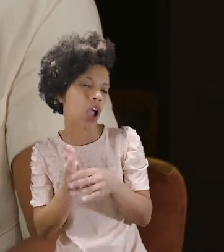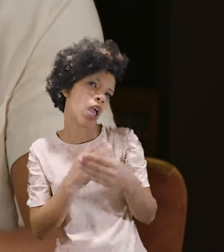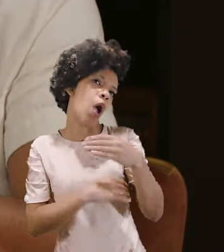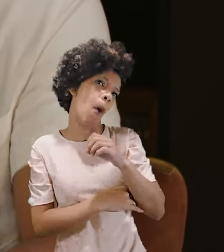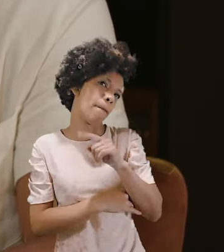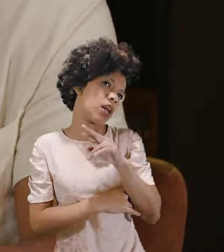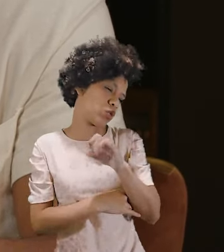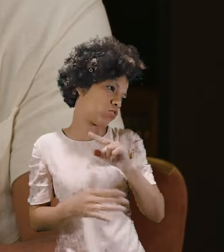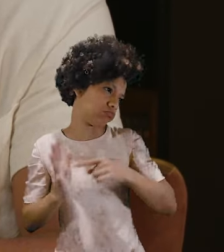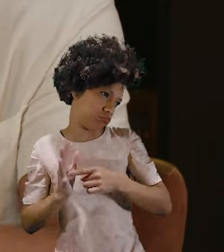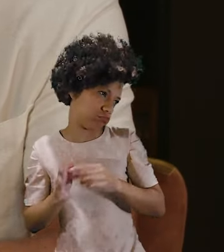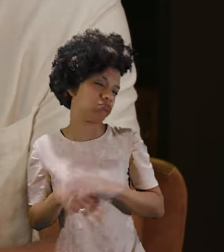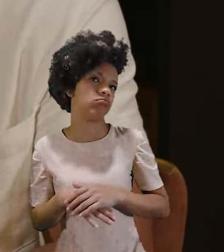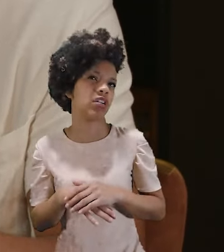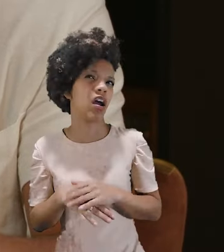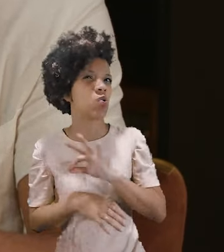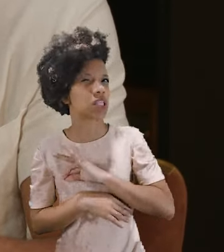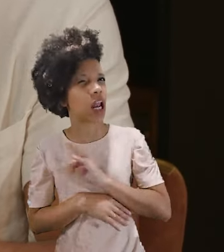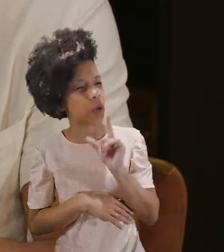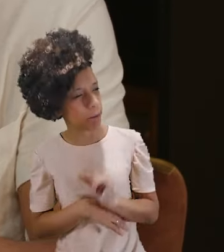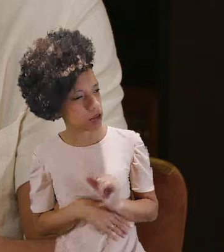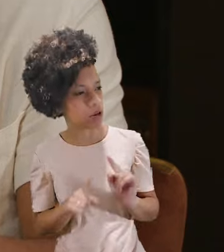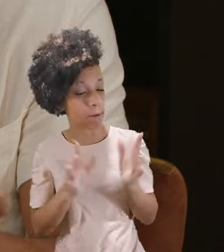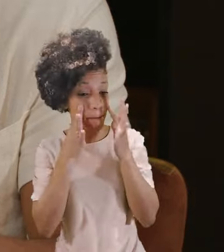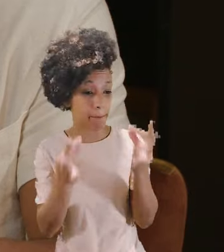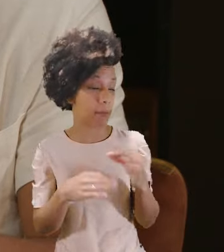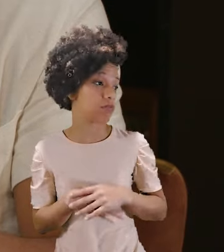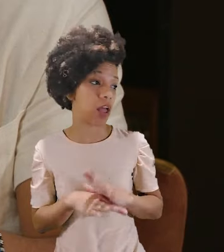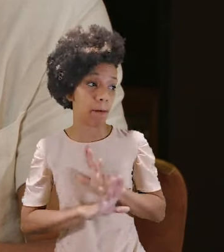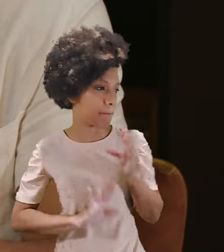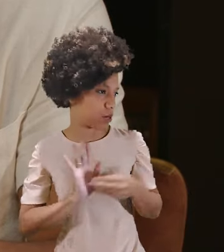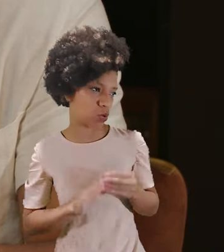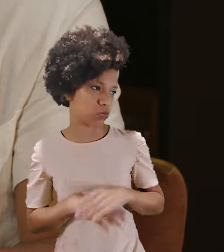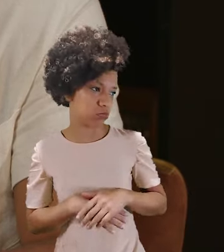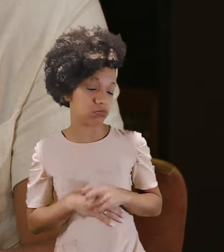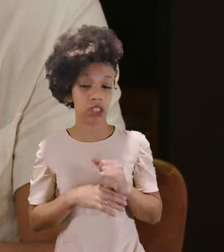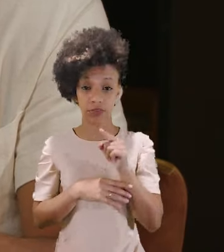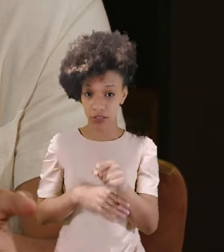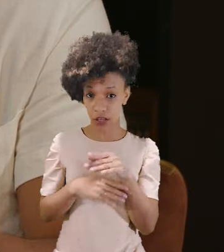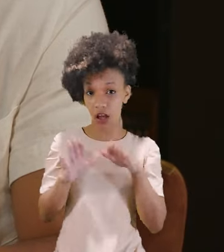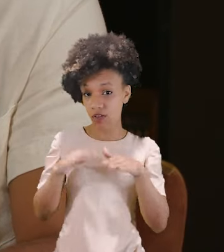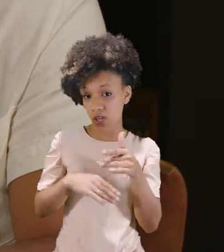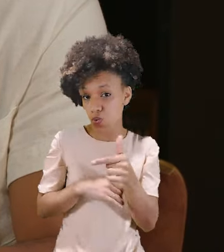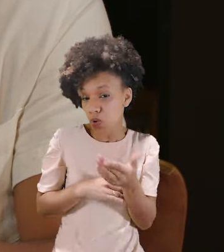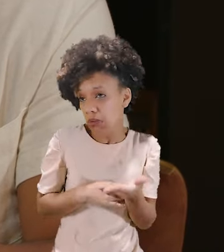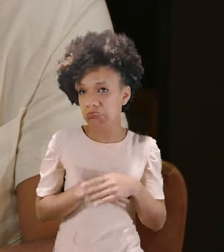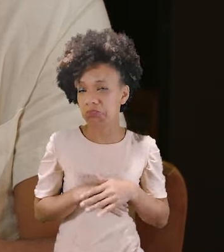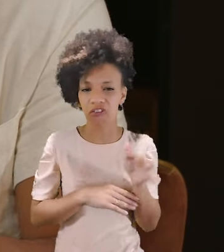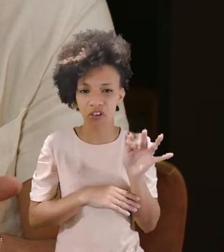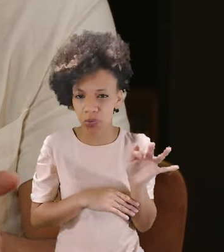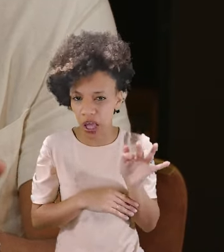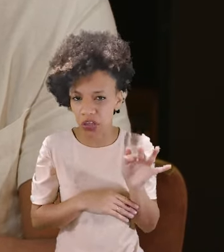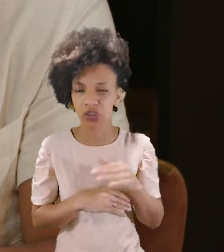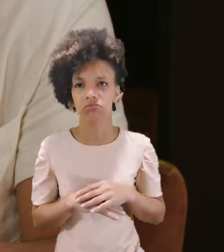pedaço de operador de carga no porto ele é muito menos eu então acho que o salário é uma coisa que chama muito atenção para todo mundo então você que às vezes não tem nem